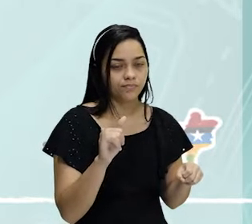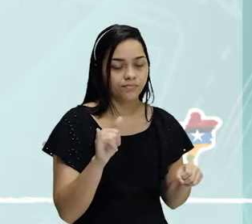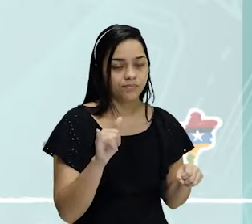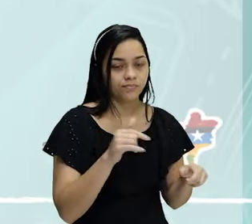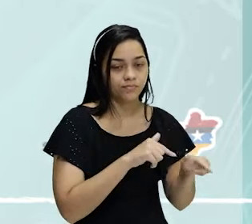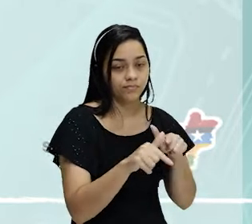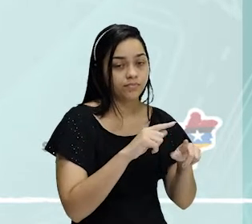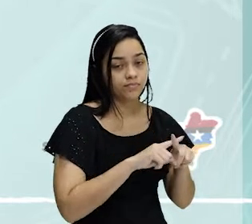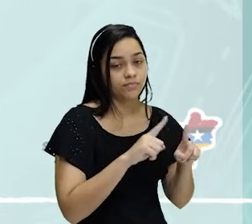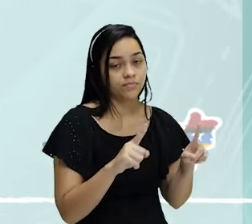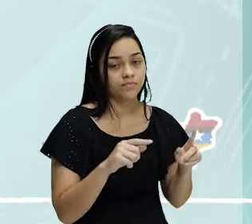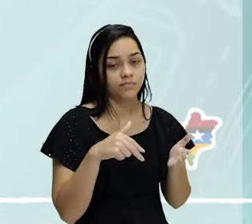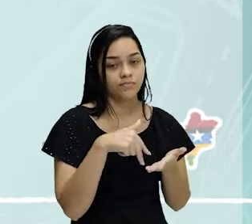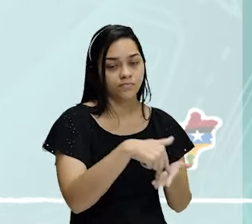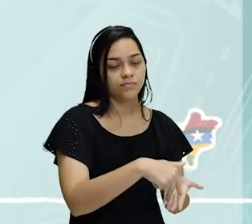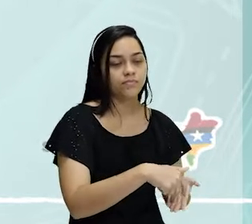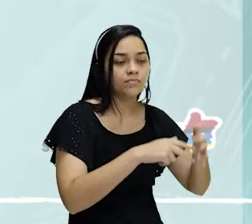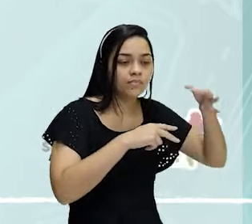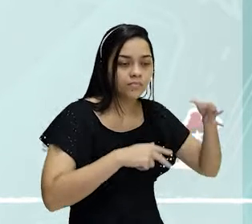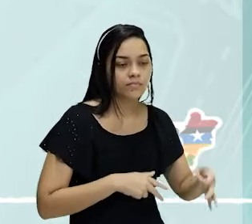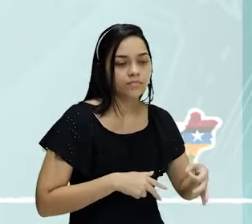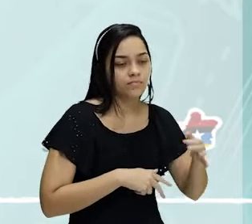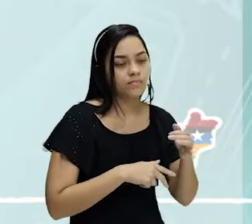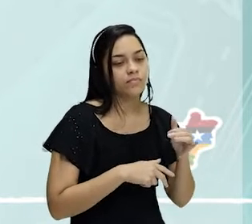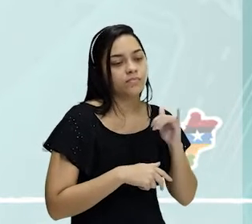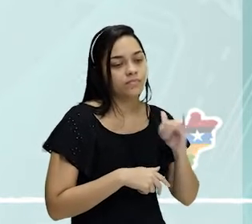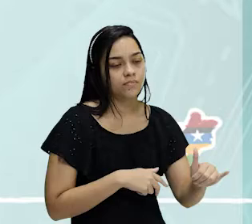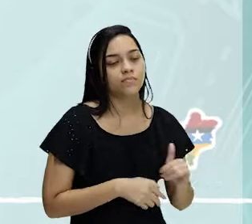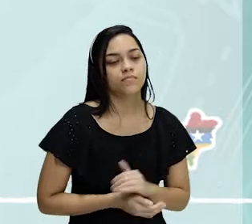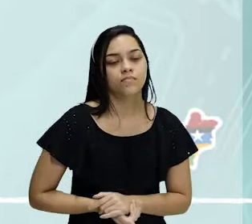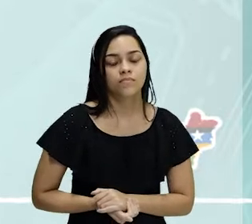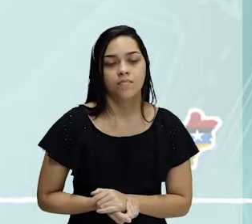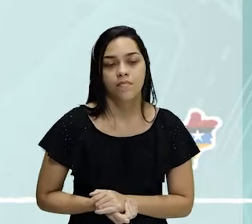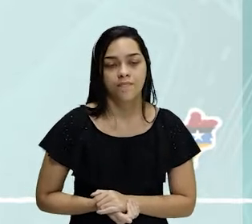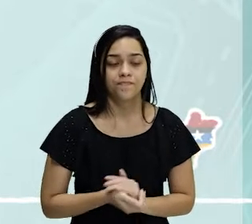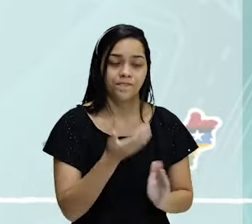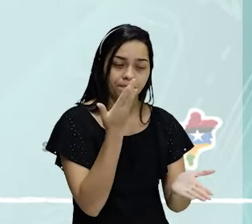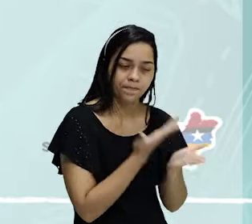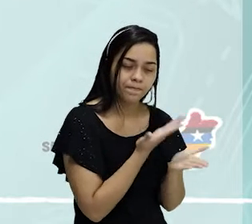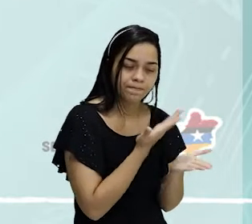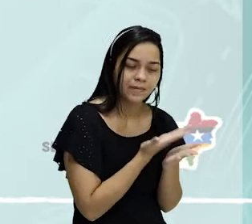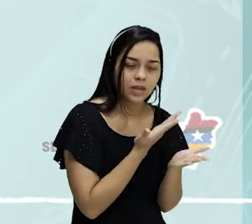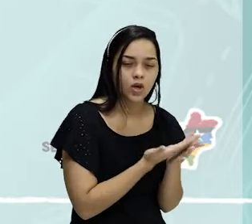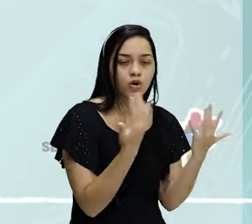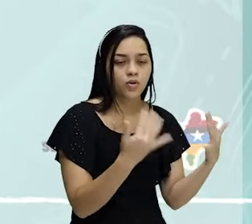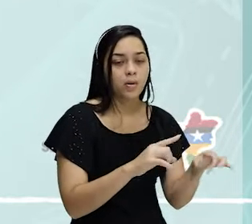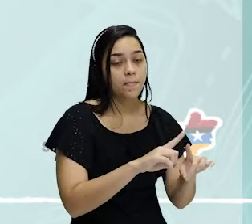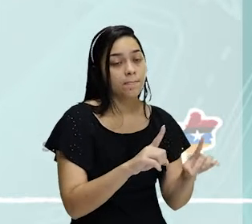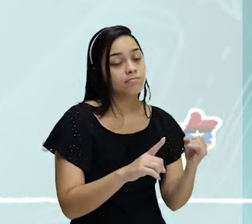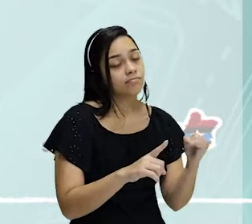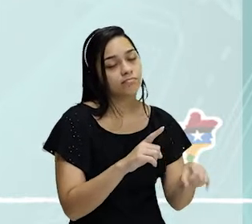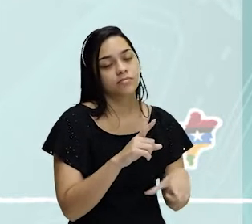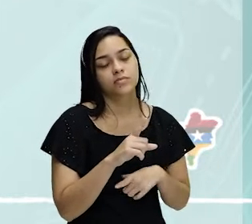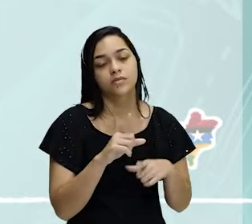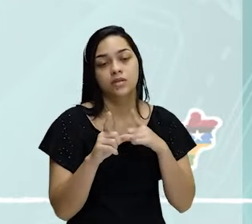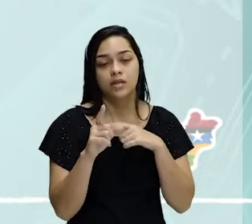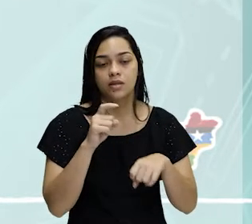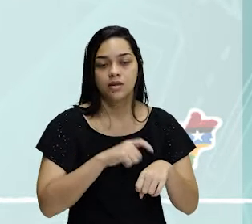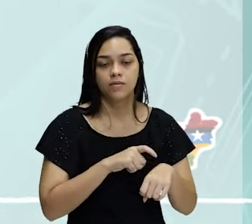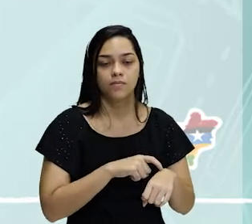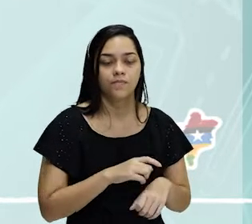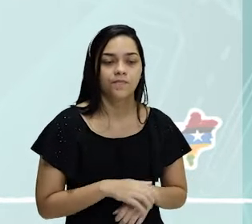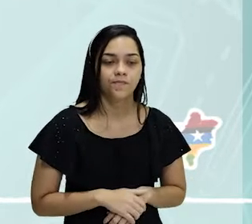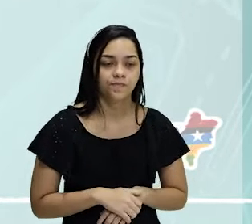trabalho, mas apresentei a devida justificativa. Estudaríamos bastante se